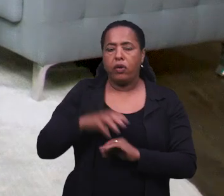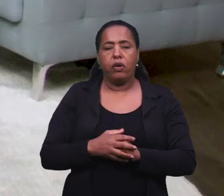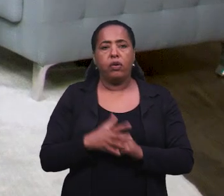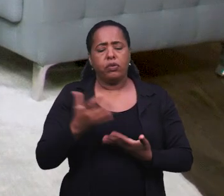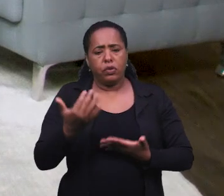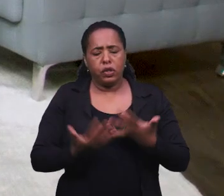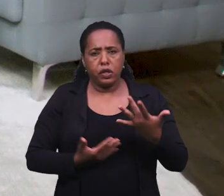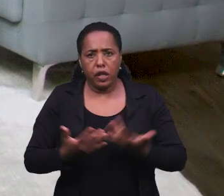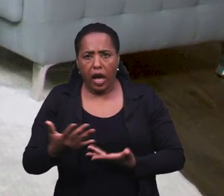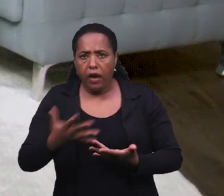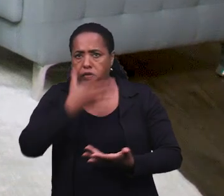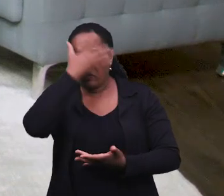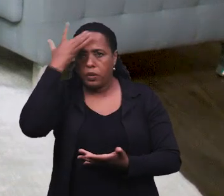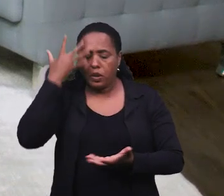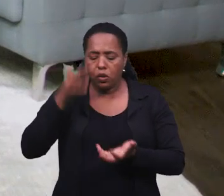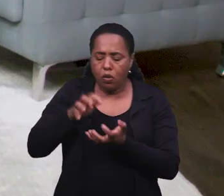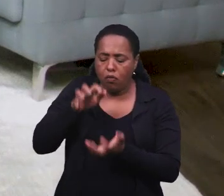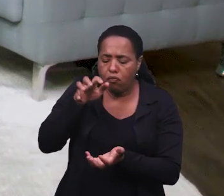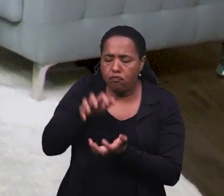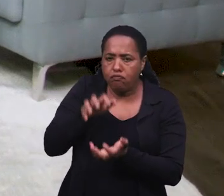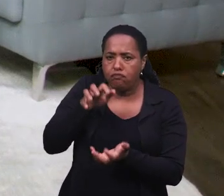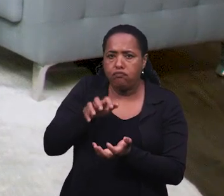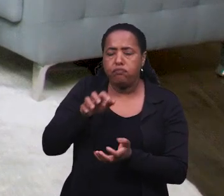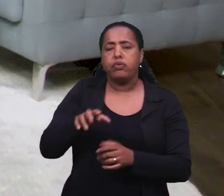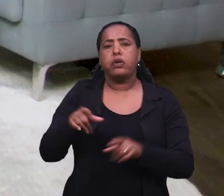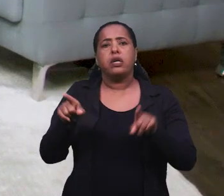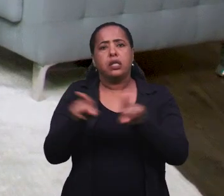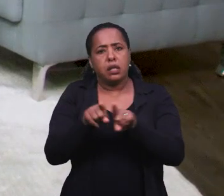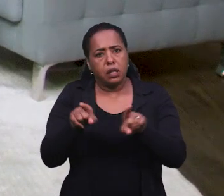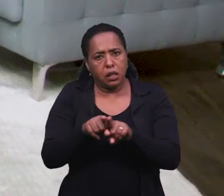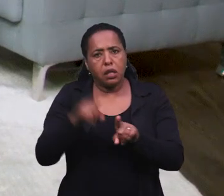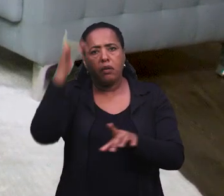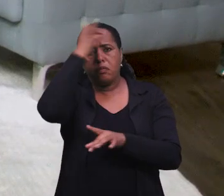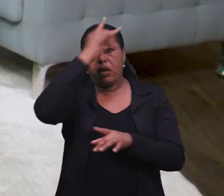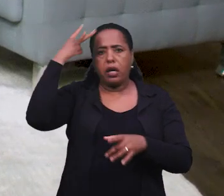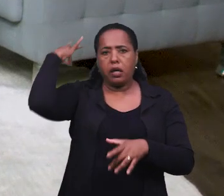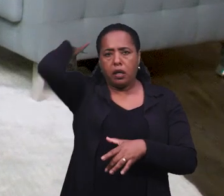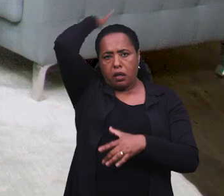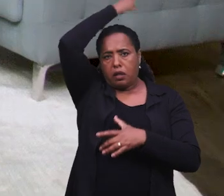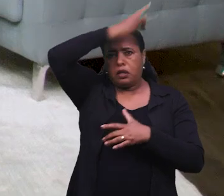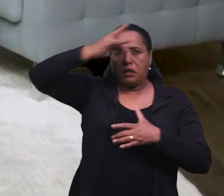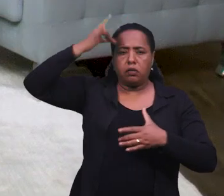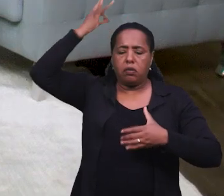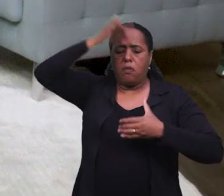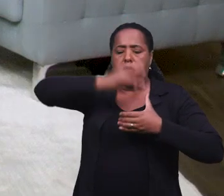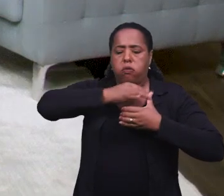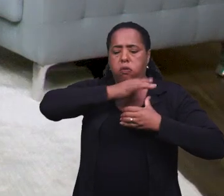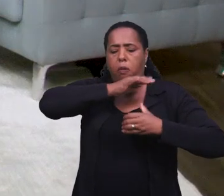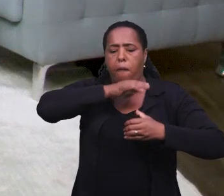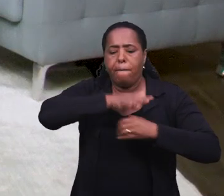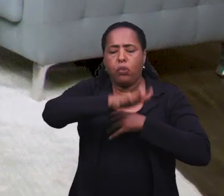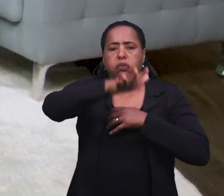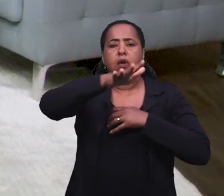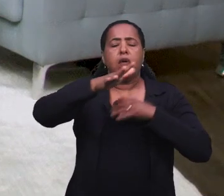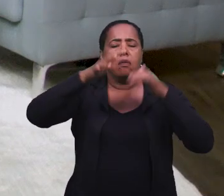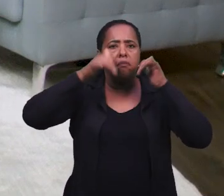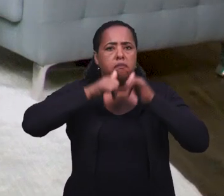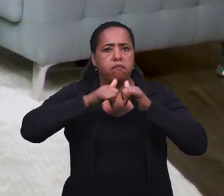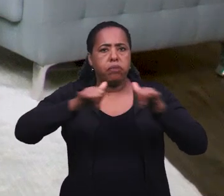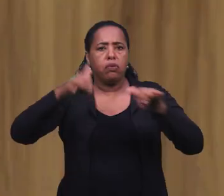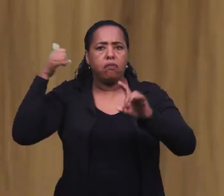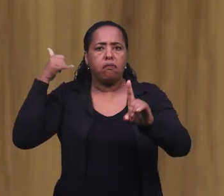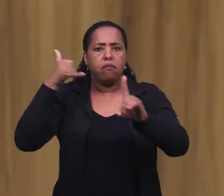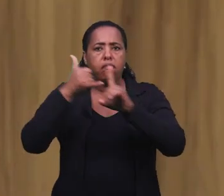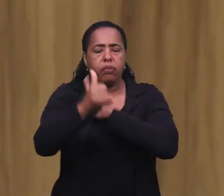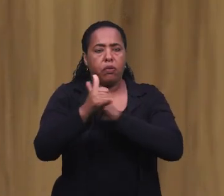ciência, né, ao dom de ciência, quando na verdade esses irmãos são usados em outros dons também. Eles